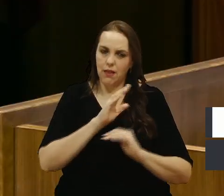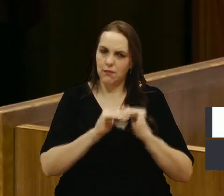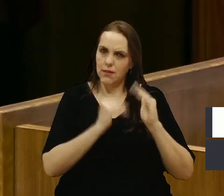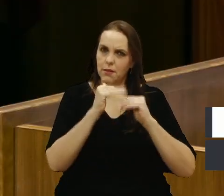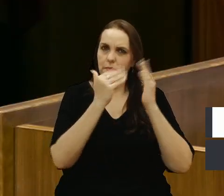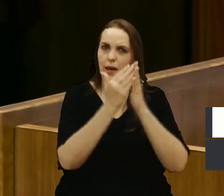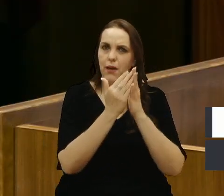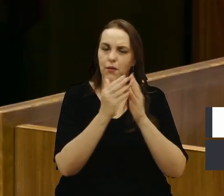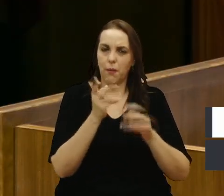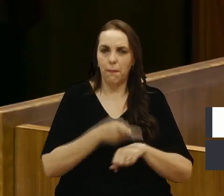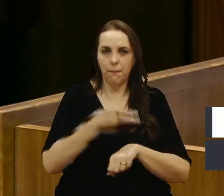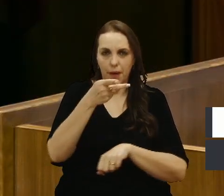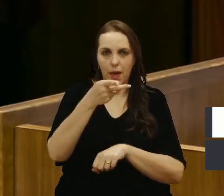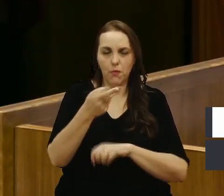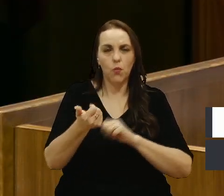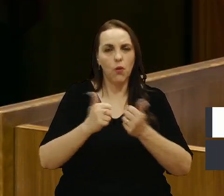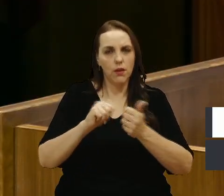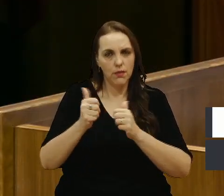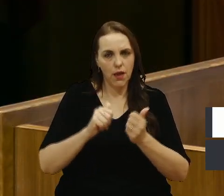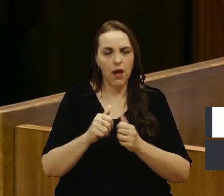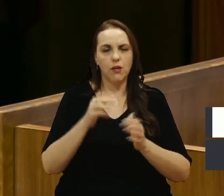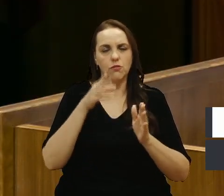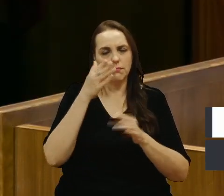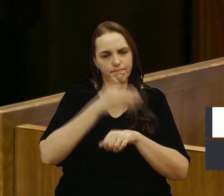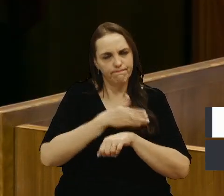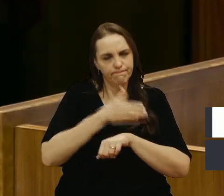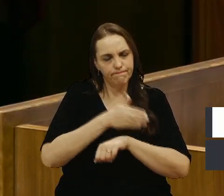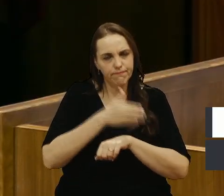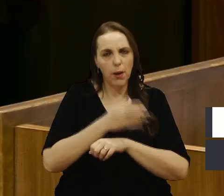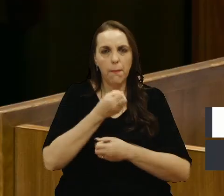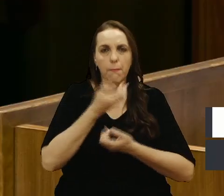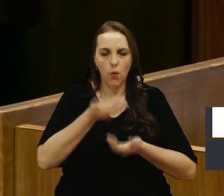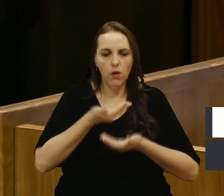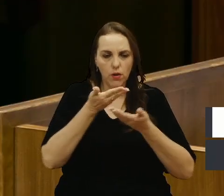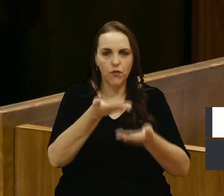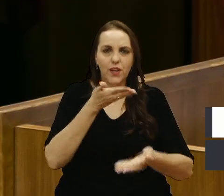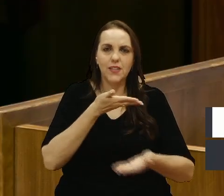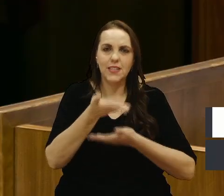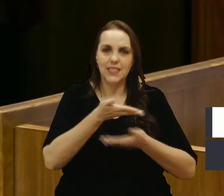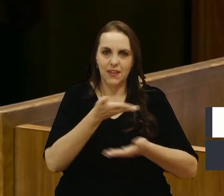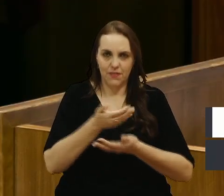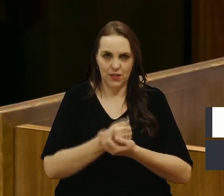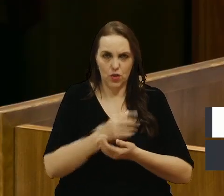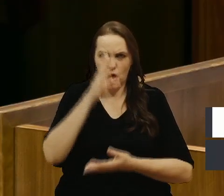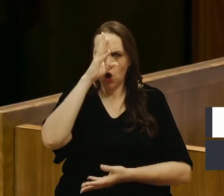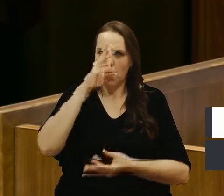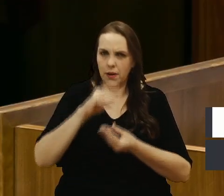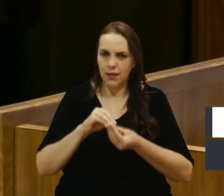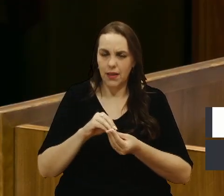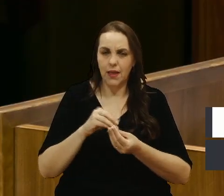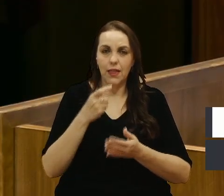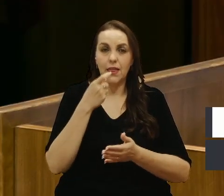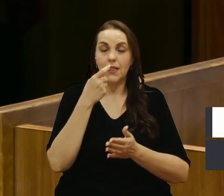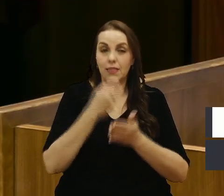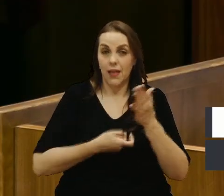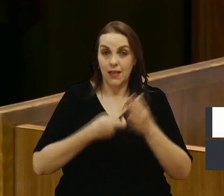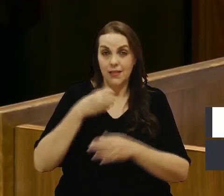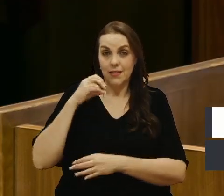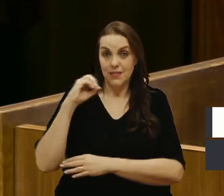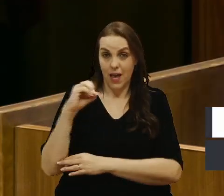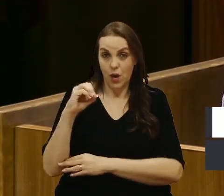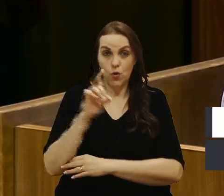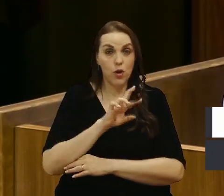qualidade, regularidade e boa oferta de serviço. O mais importante é compreender que tarifa zero não é gasto, sem